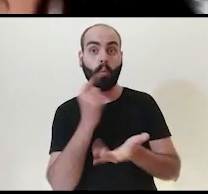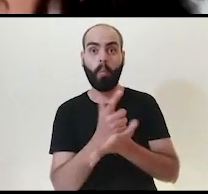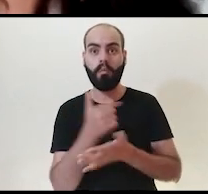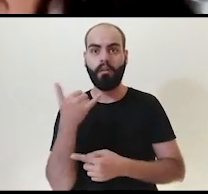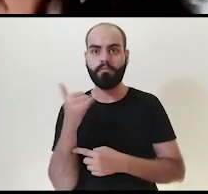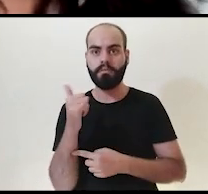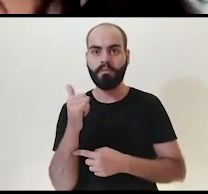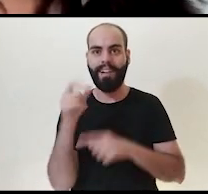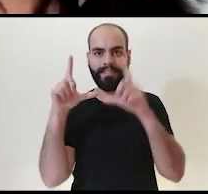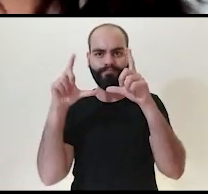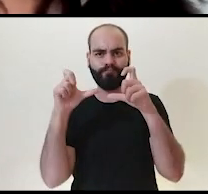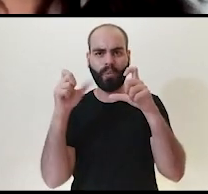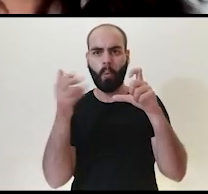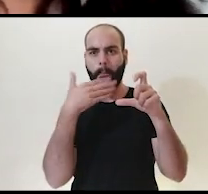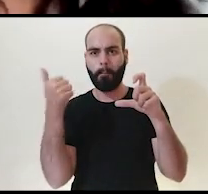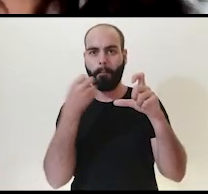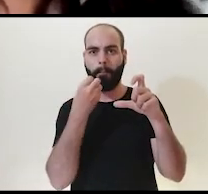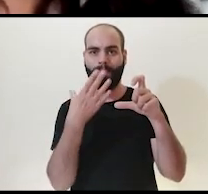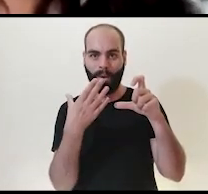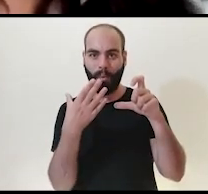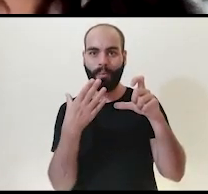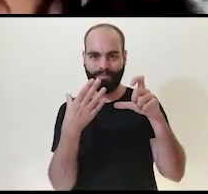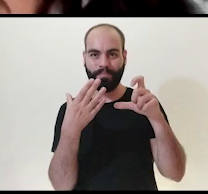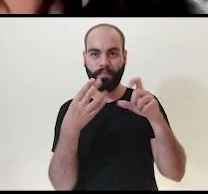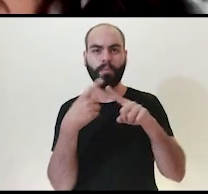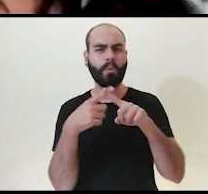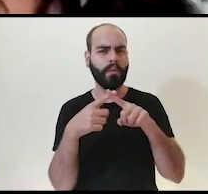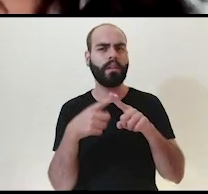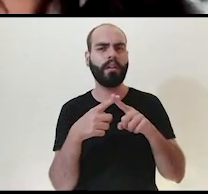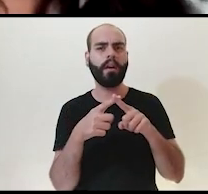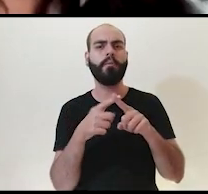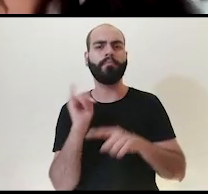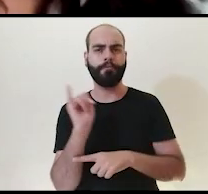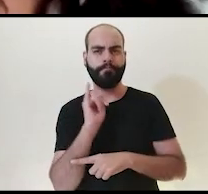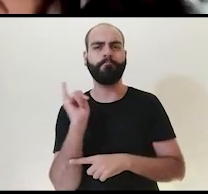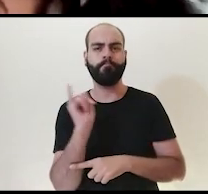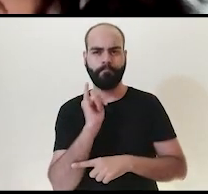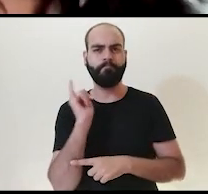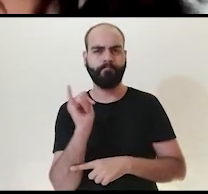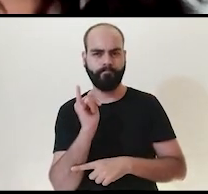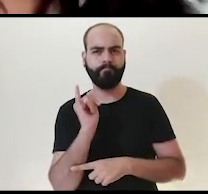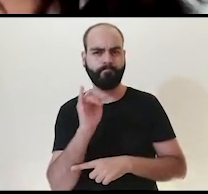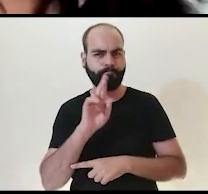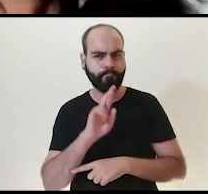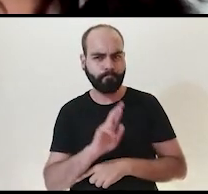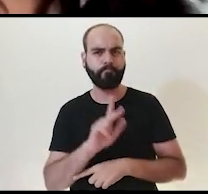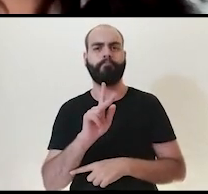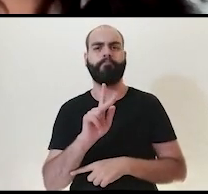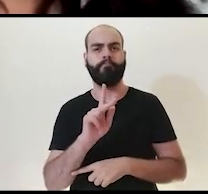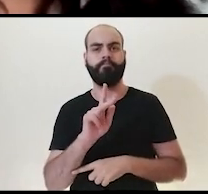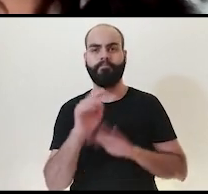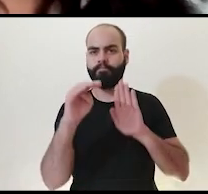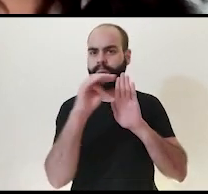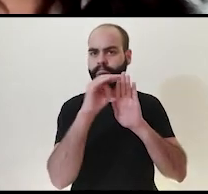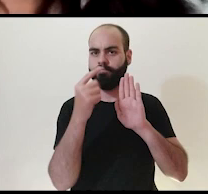porque para quem está trabalhando com isso, eu acho que faz muita diferença, né? Sim. Então, primeiro item aí